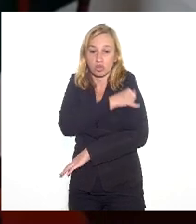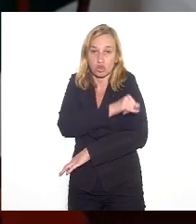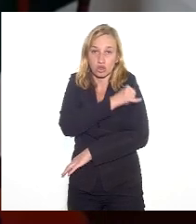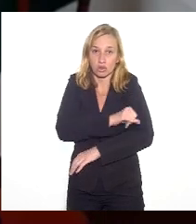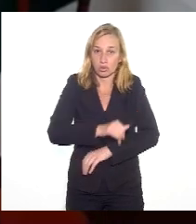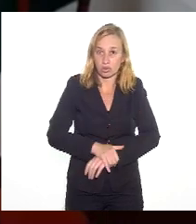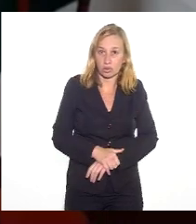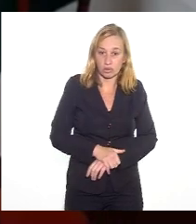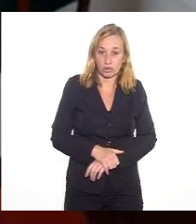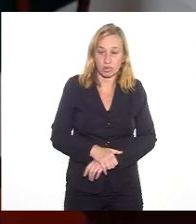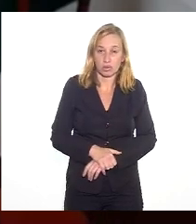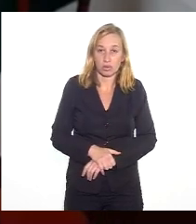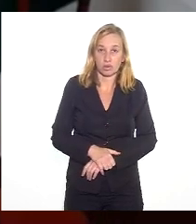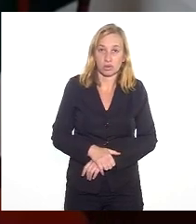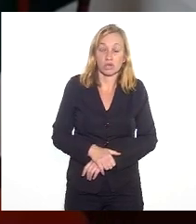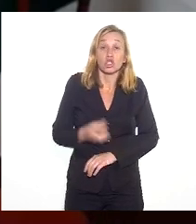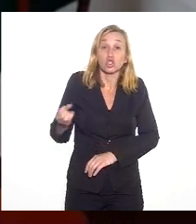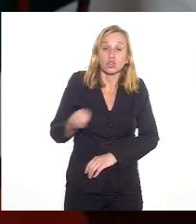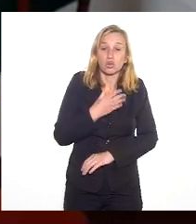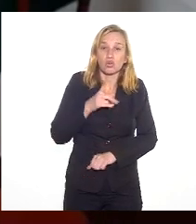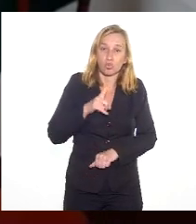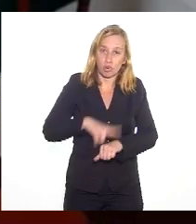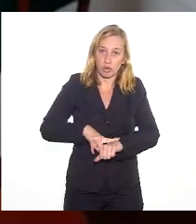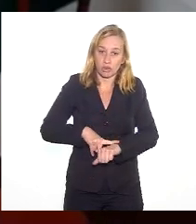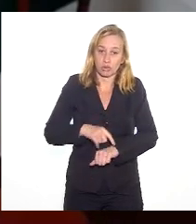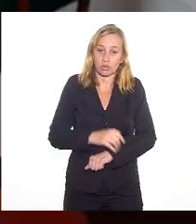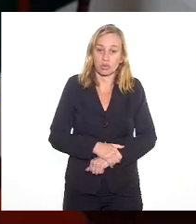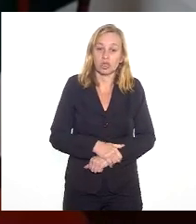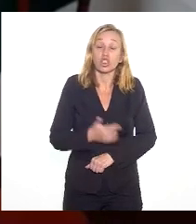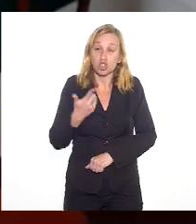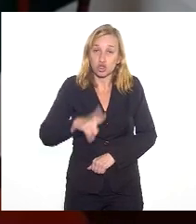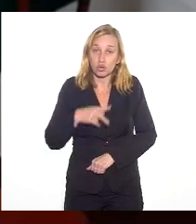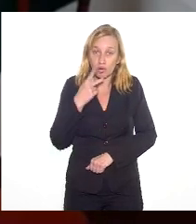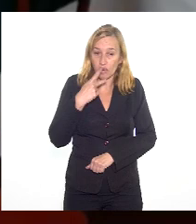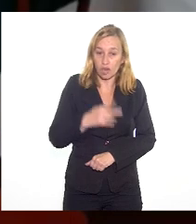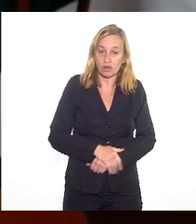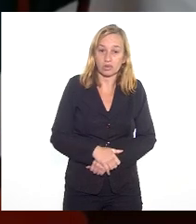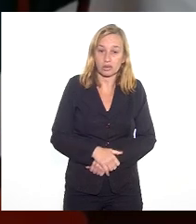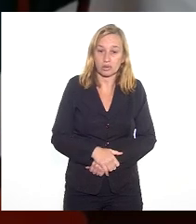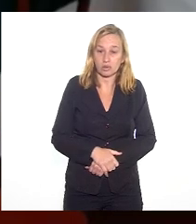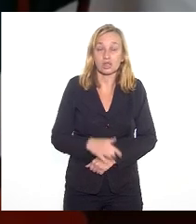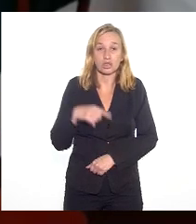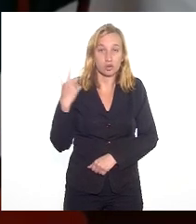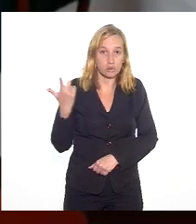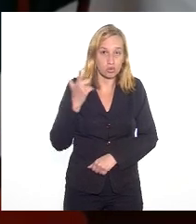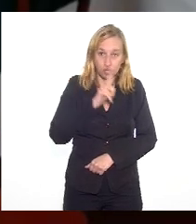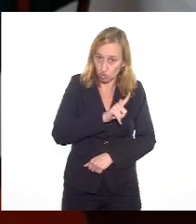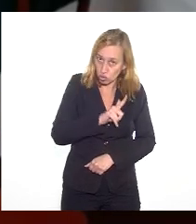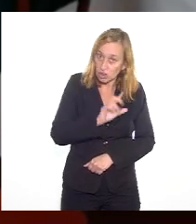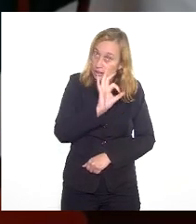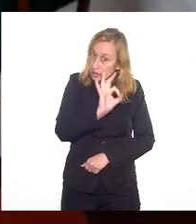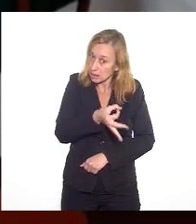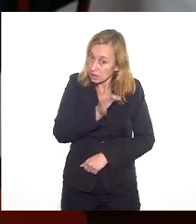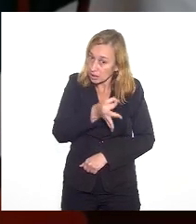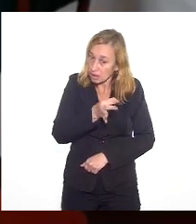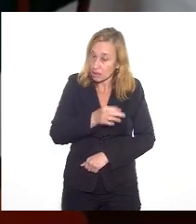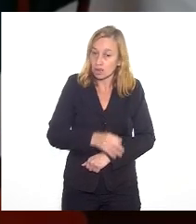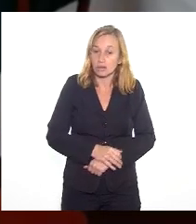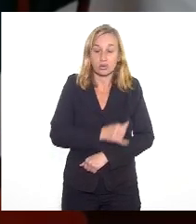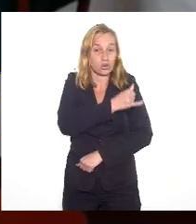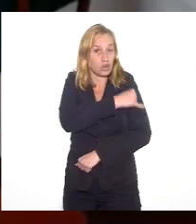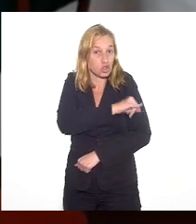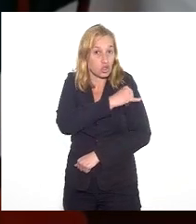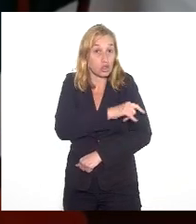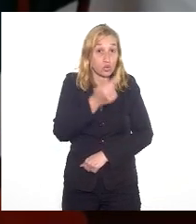Janeiro nesse novo momento. Mais uma vez eu falo, se a gente conseguir, de fato, botar o Rio de Janeiro